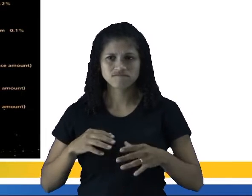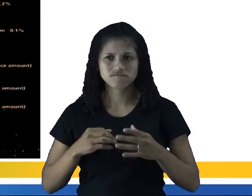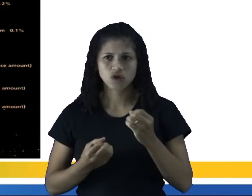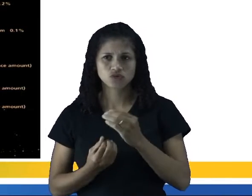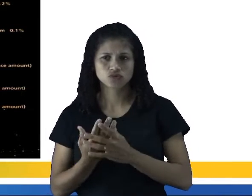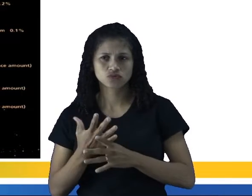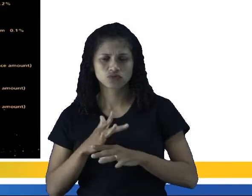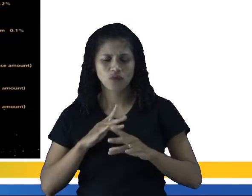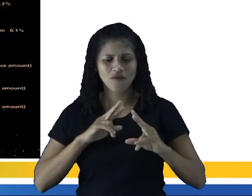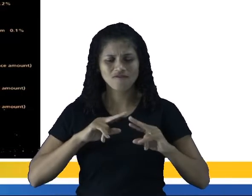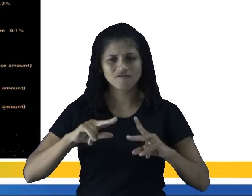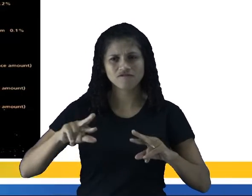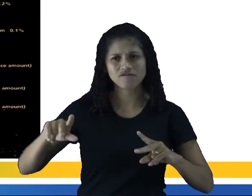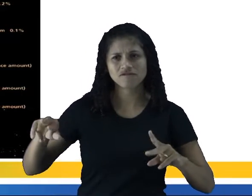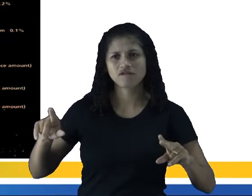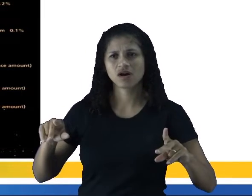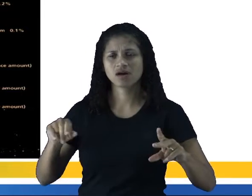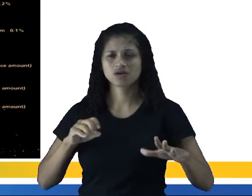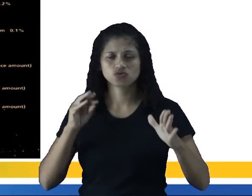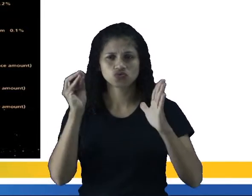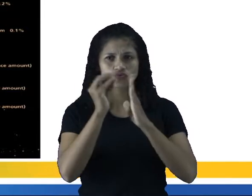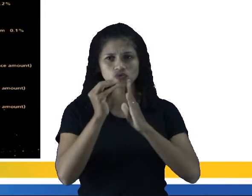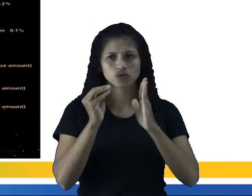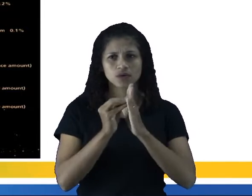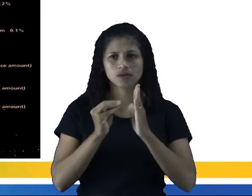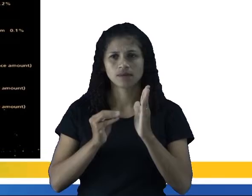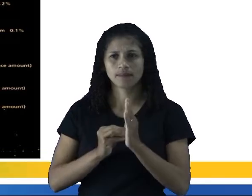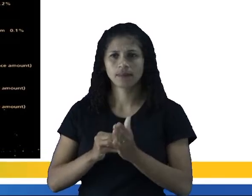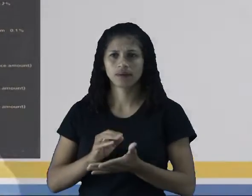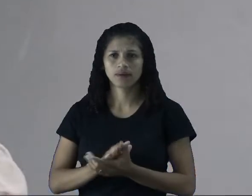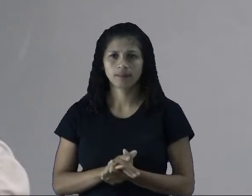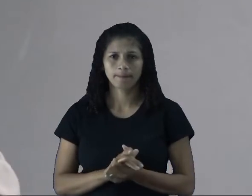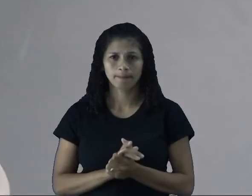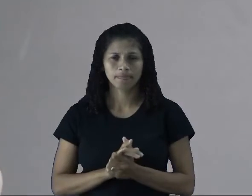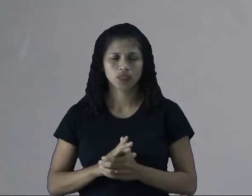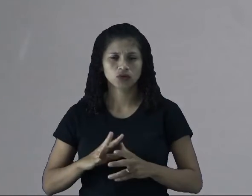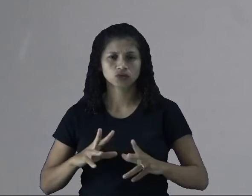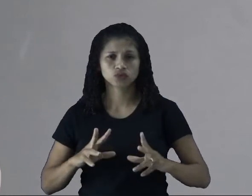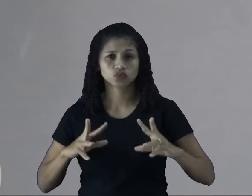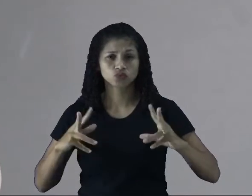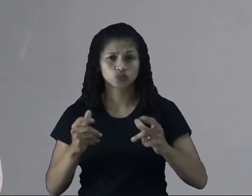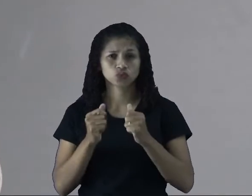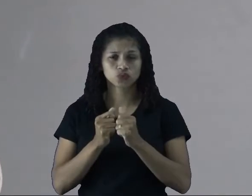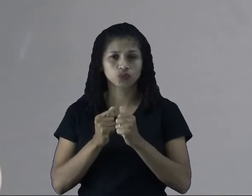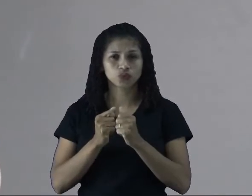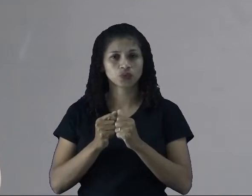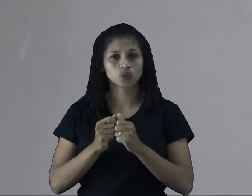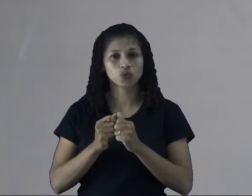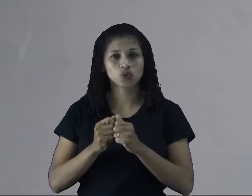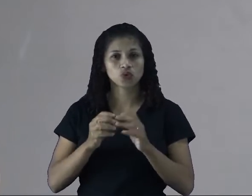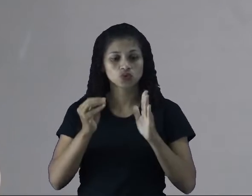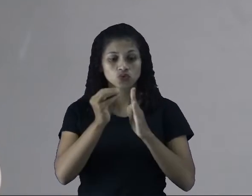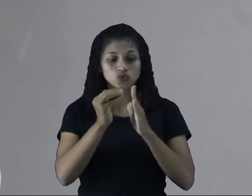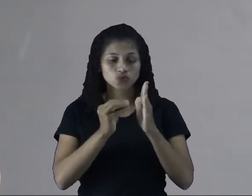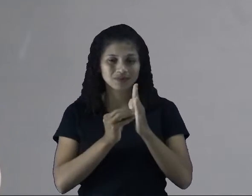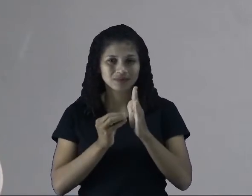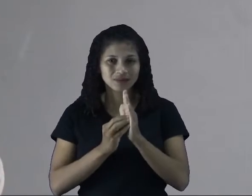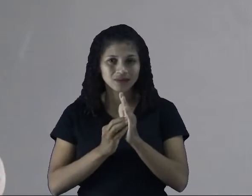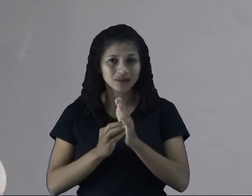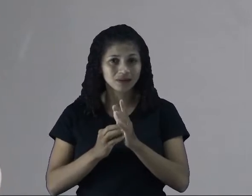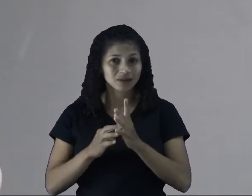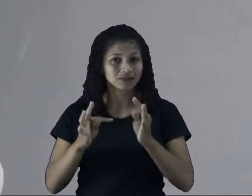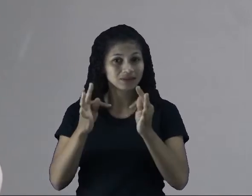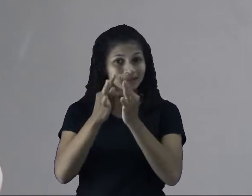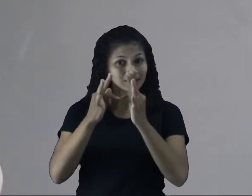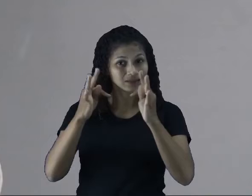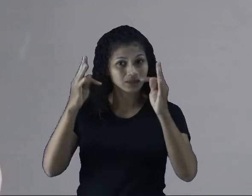e vários outros elementos. Então, todos os elementos da tabela periódica, eles têm origem aonde, gente? Nas estrelas.